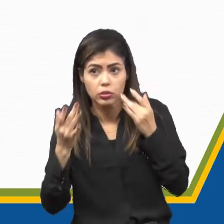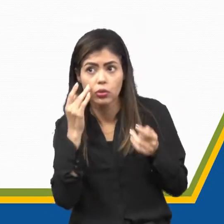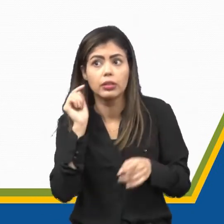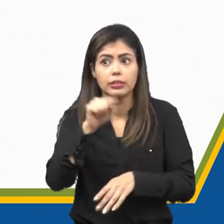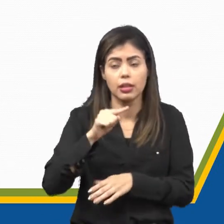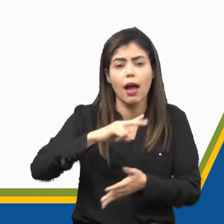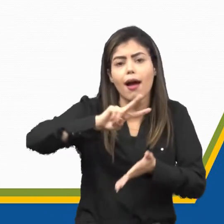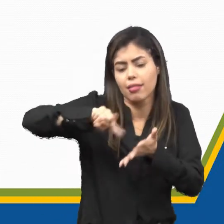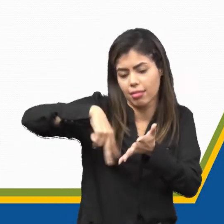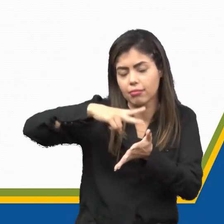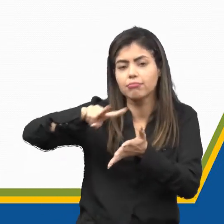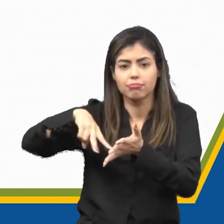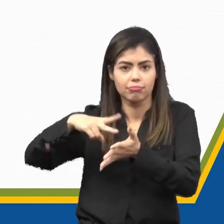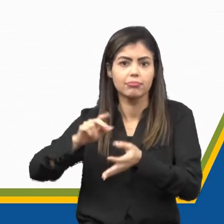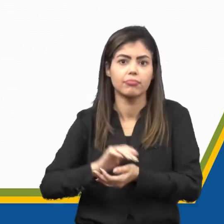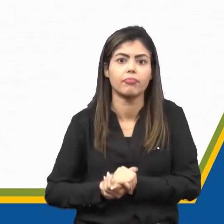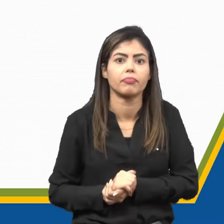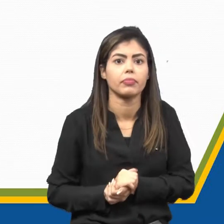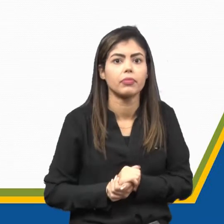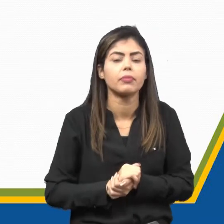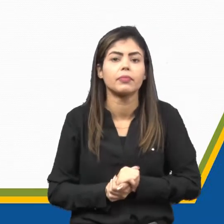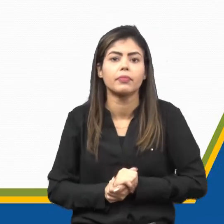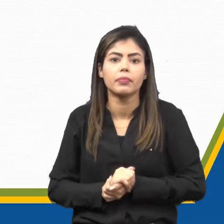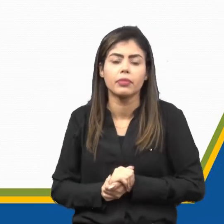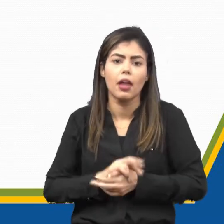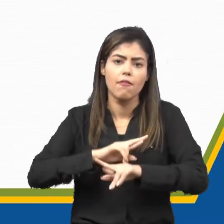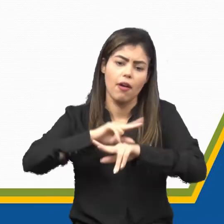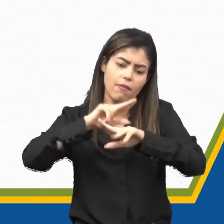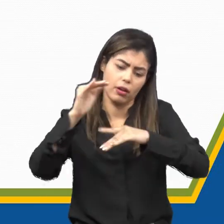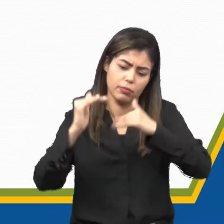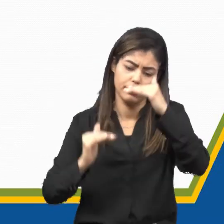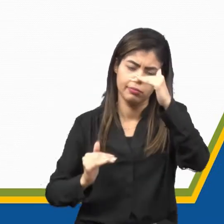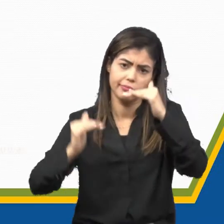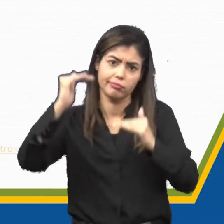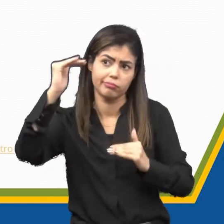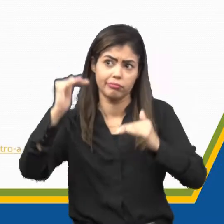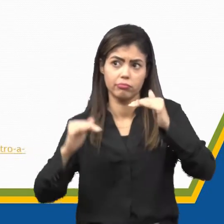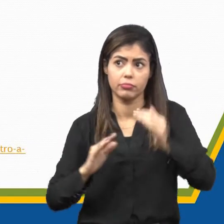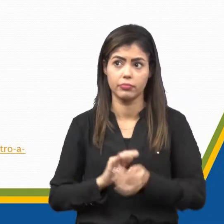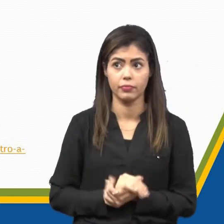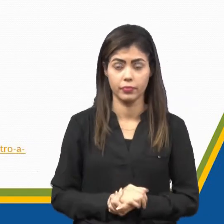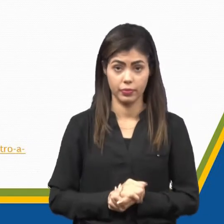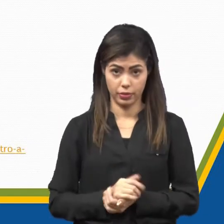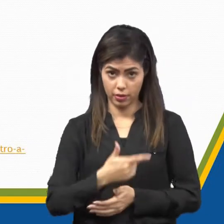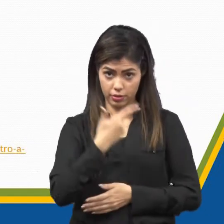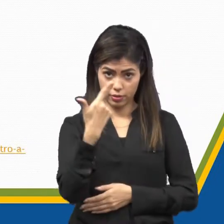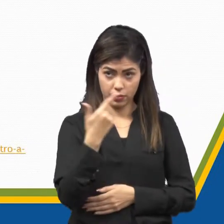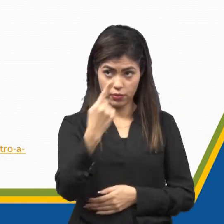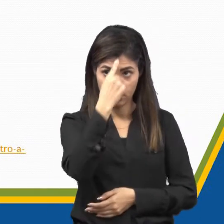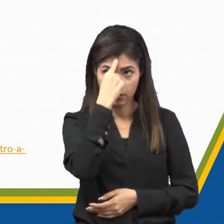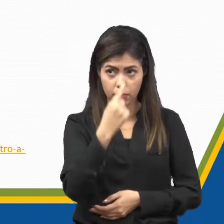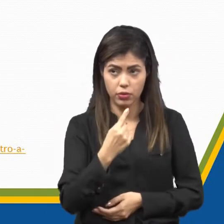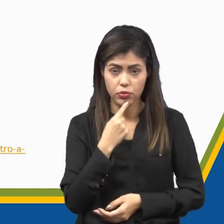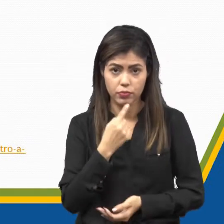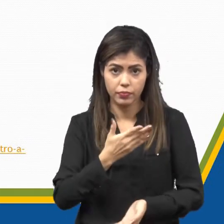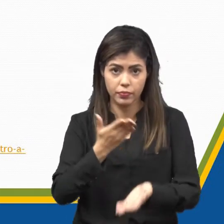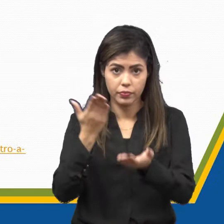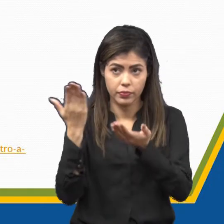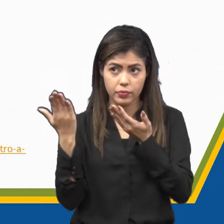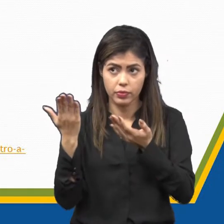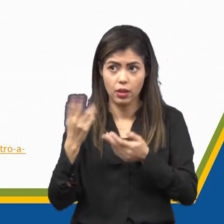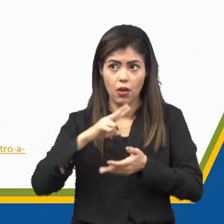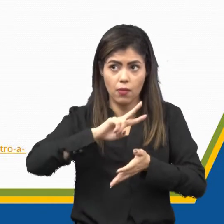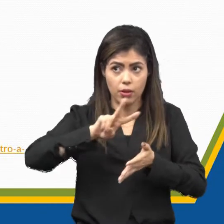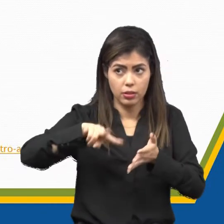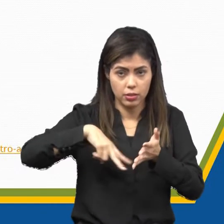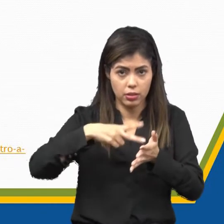os bailarinos em cena. E eles estão em diversos níveis. A segunda fotografia também é de uma